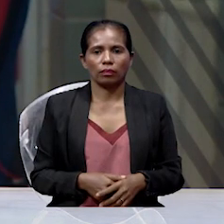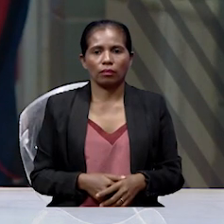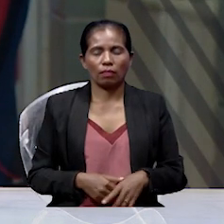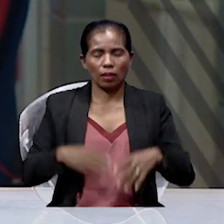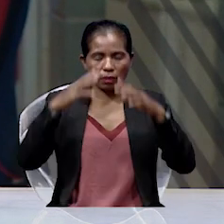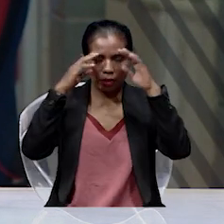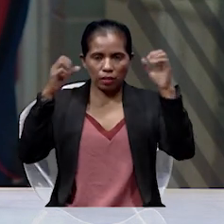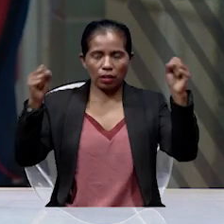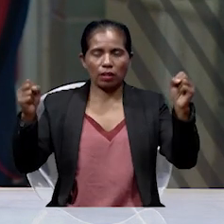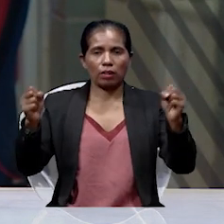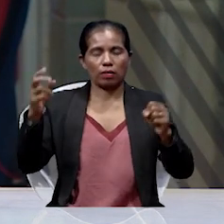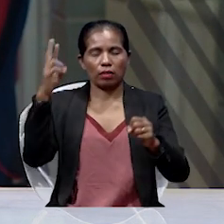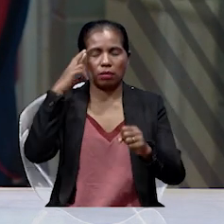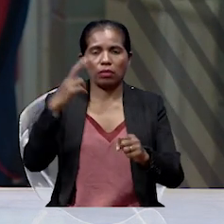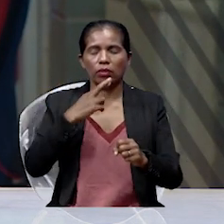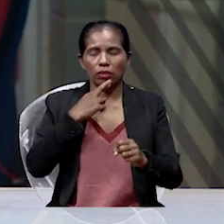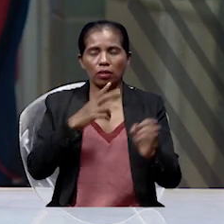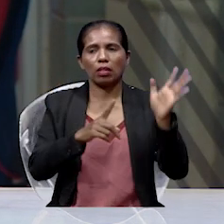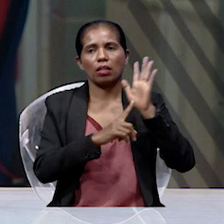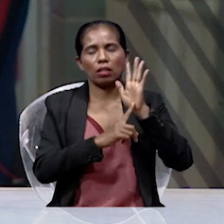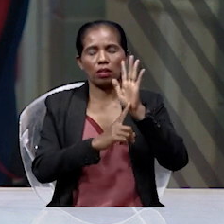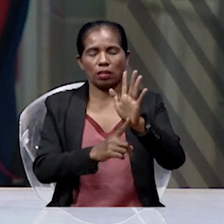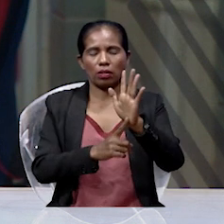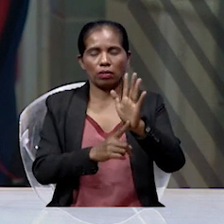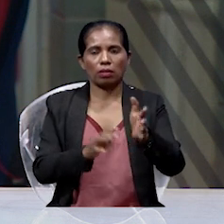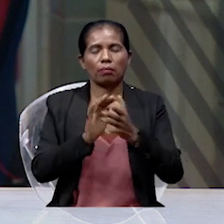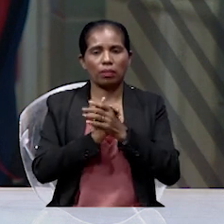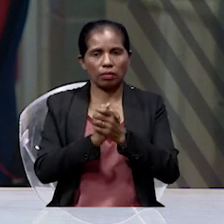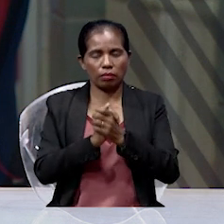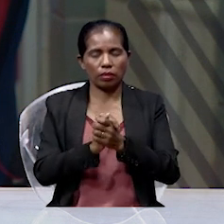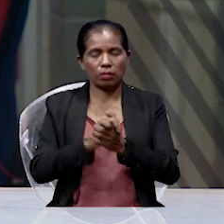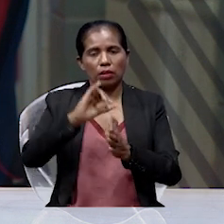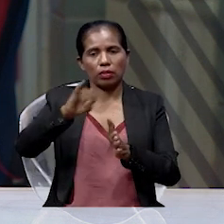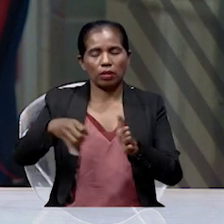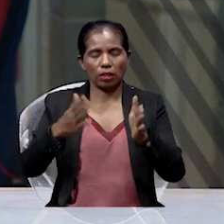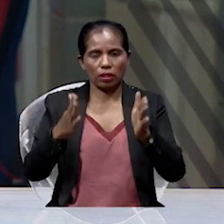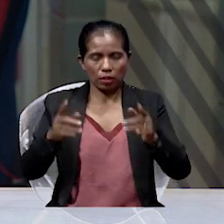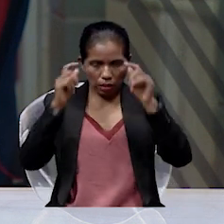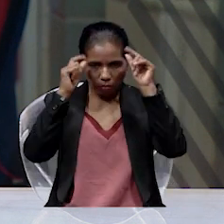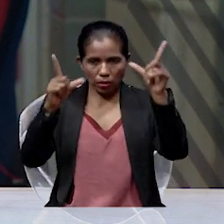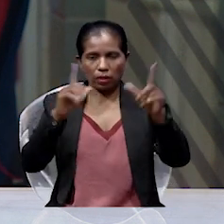Presidente eleito Zera Muzorta ratou saudações ba jornalista timor-oensera.